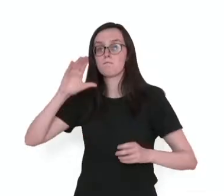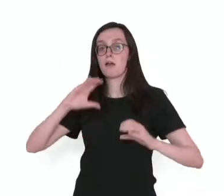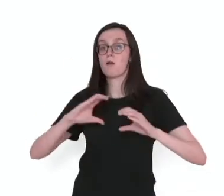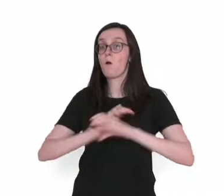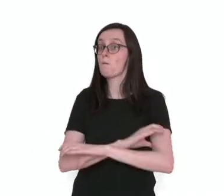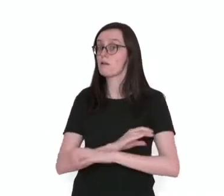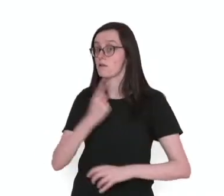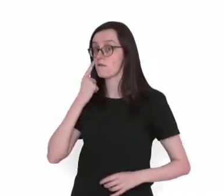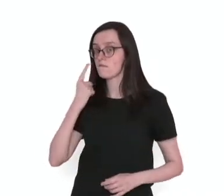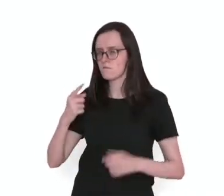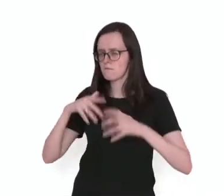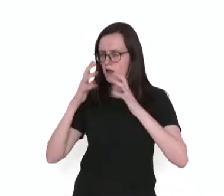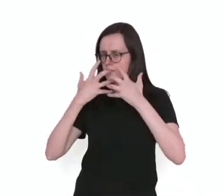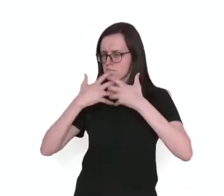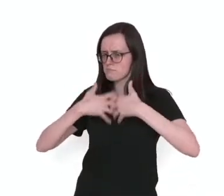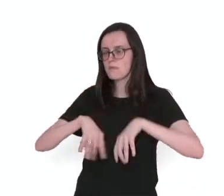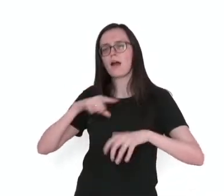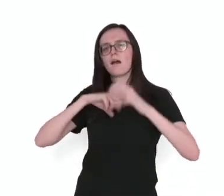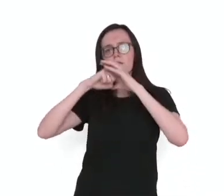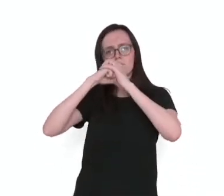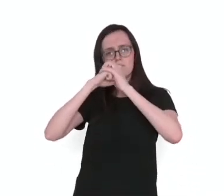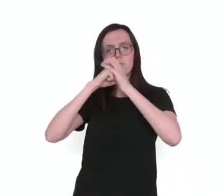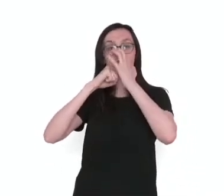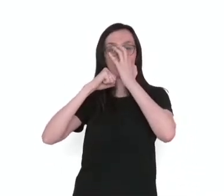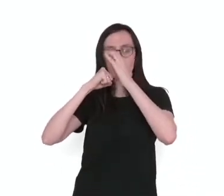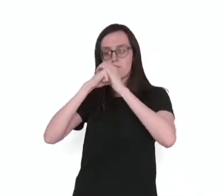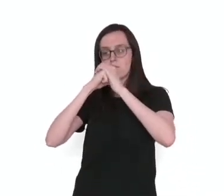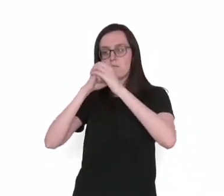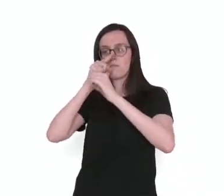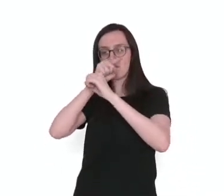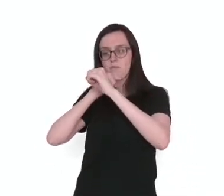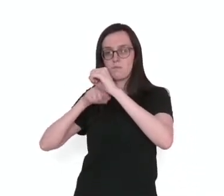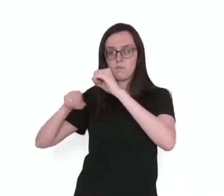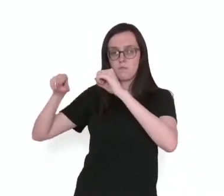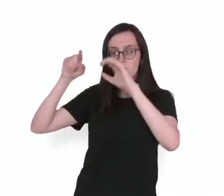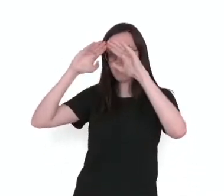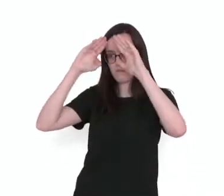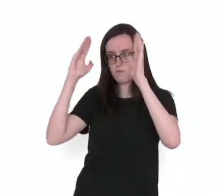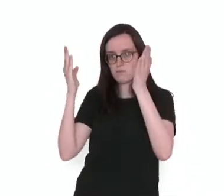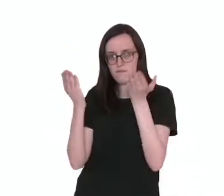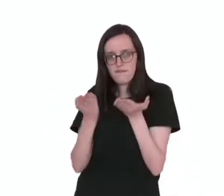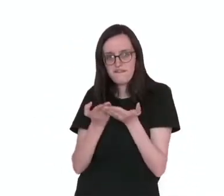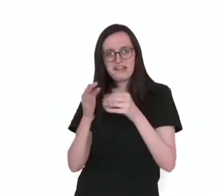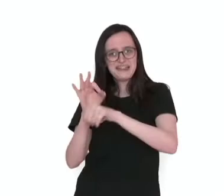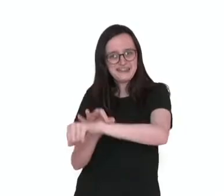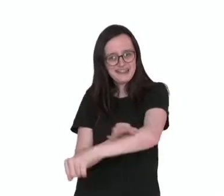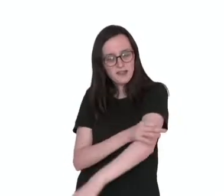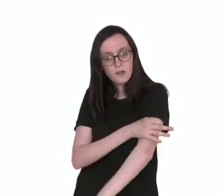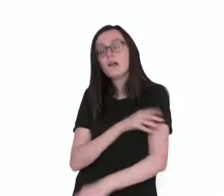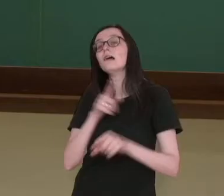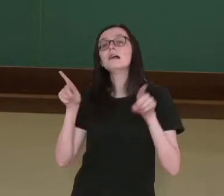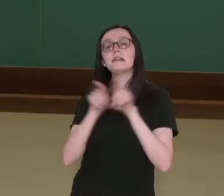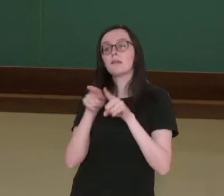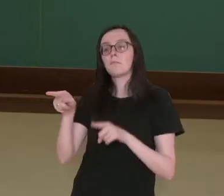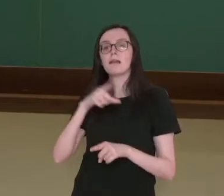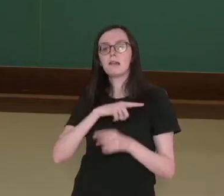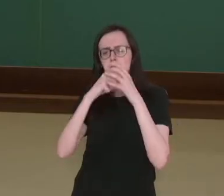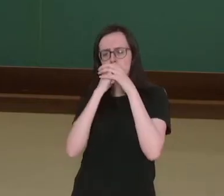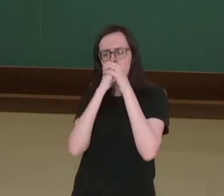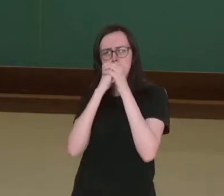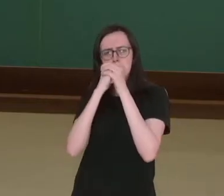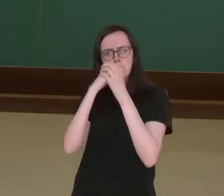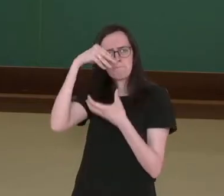complexa. Possui um núcleo definido e envolto pela membrana nuclear. E ela também, por ela ter o núcleo dela